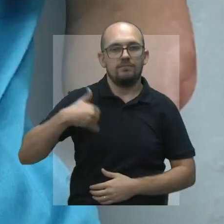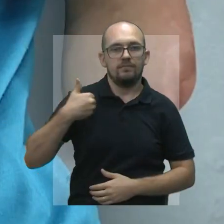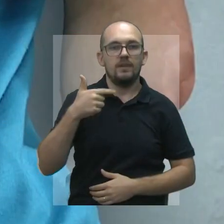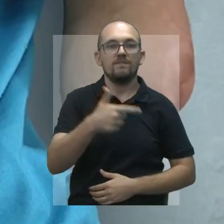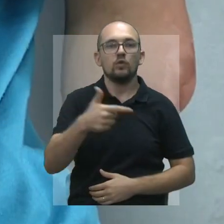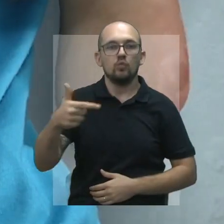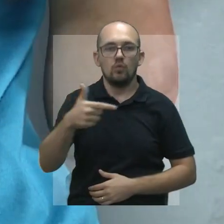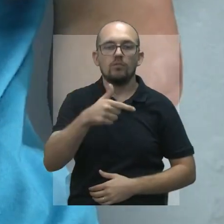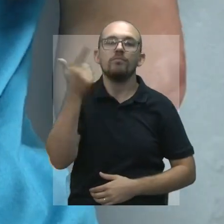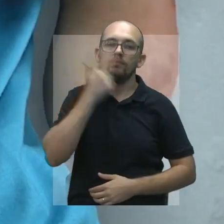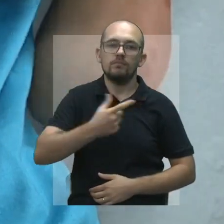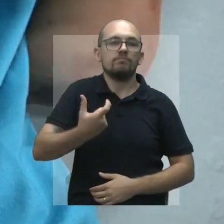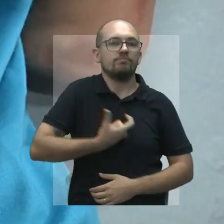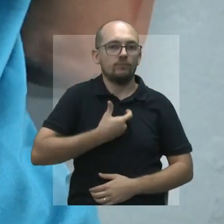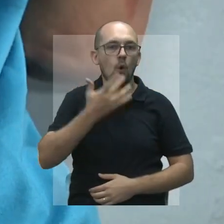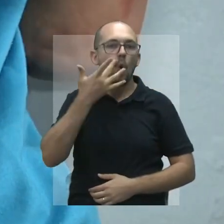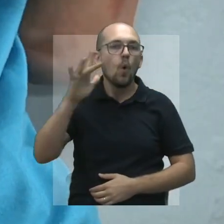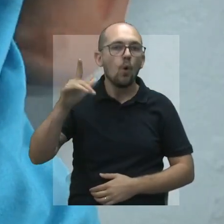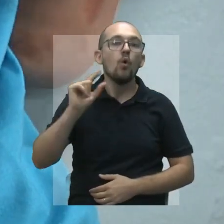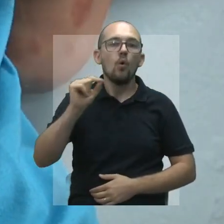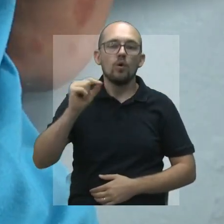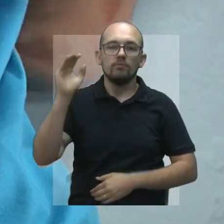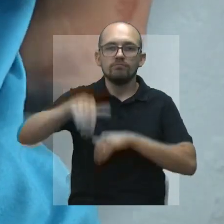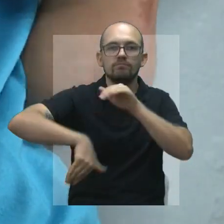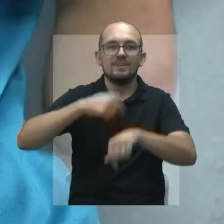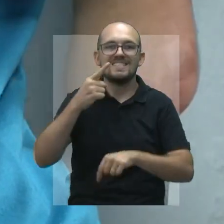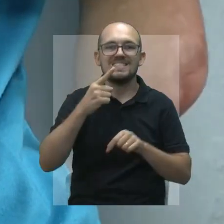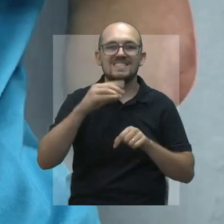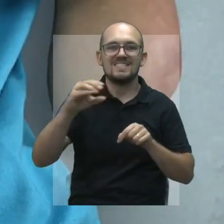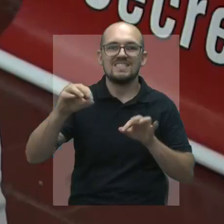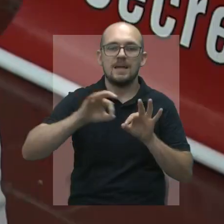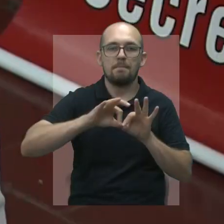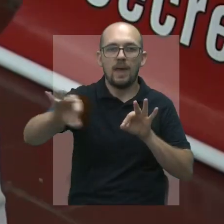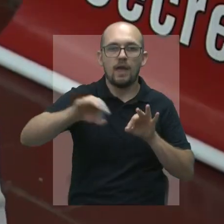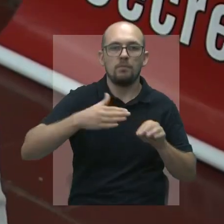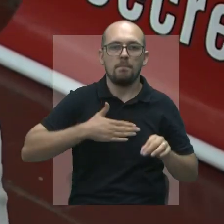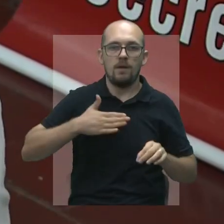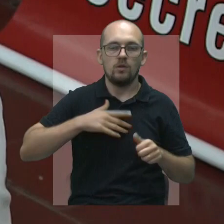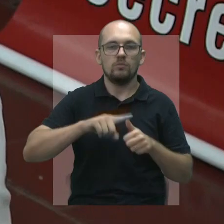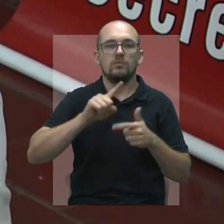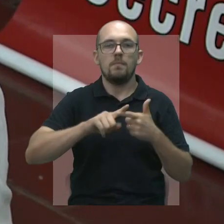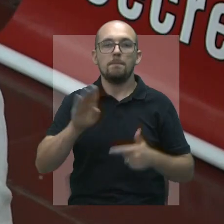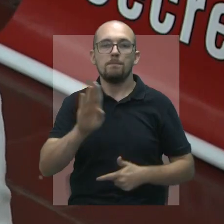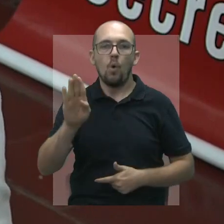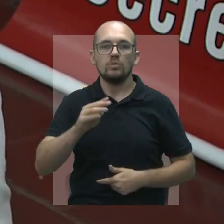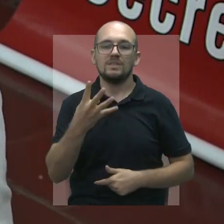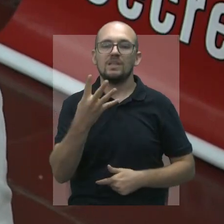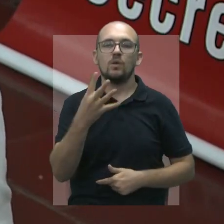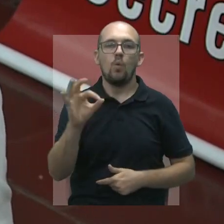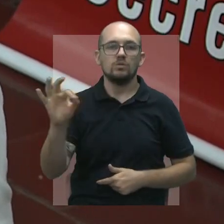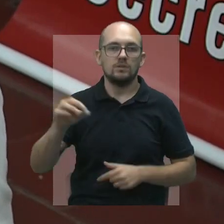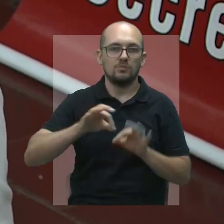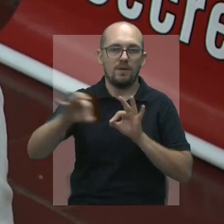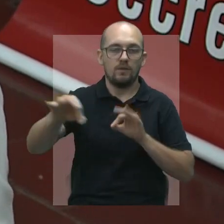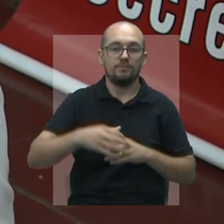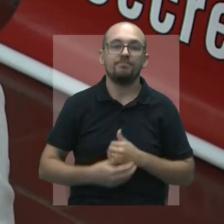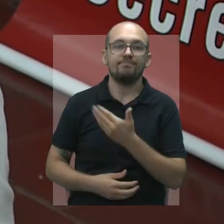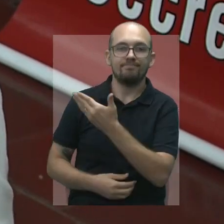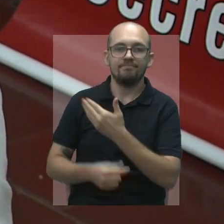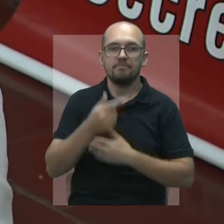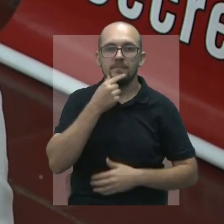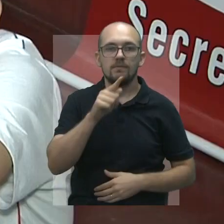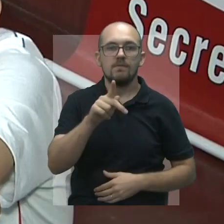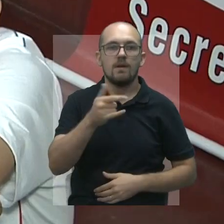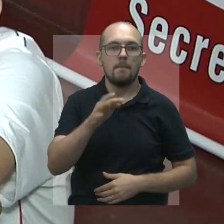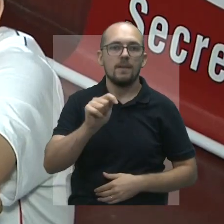ganhou medalhas de ouro nos 100 metros peito e bronze nos 400 metros. Já o Gabriel Luan, apesar de apenas